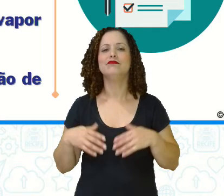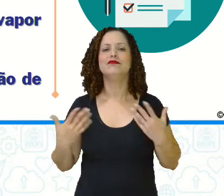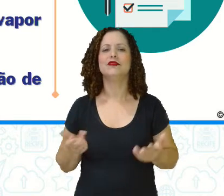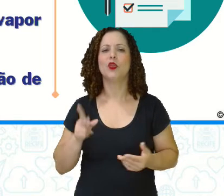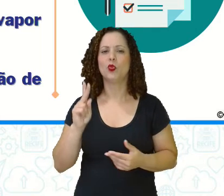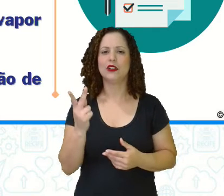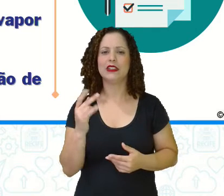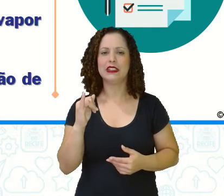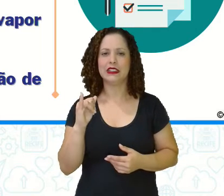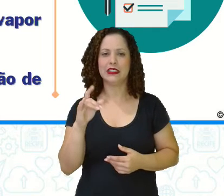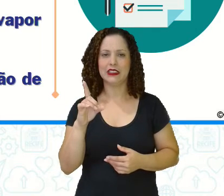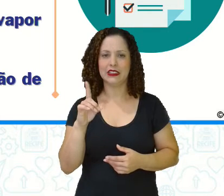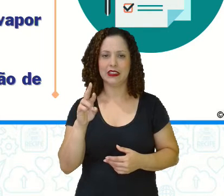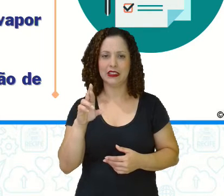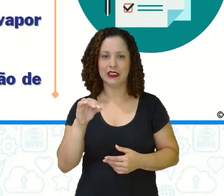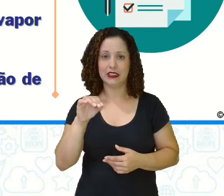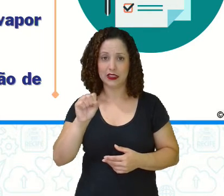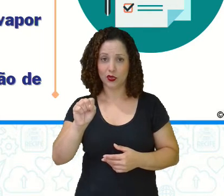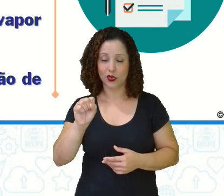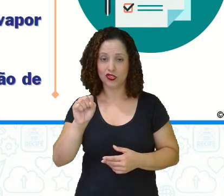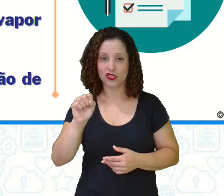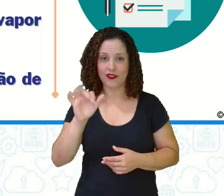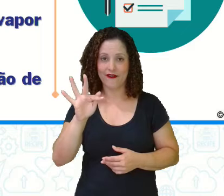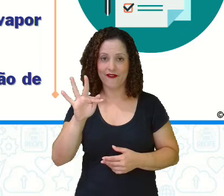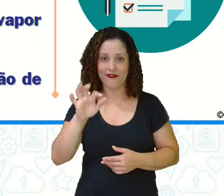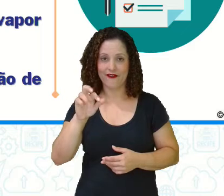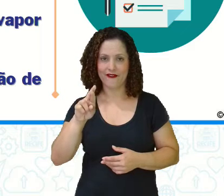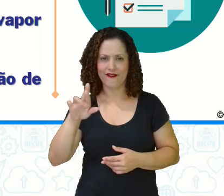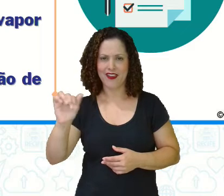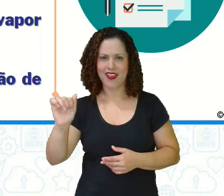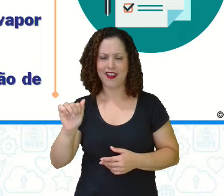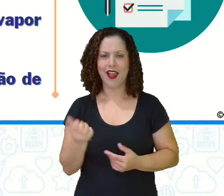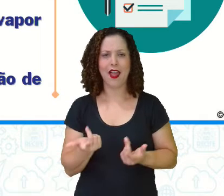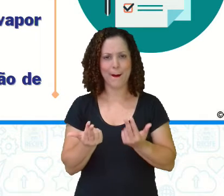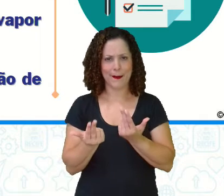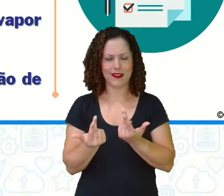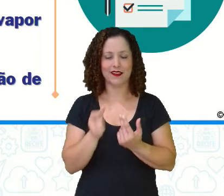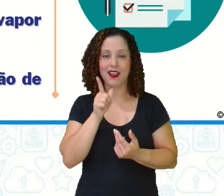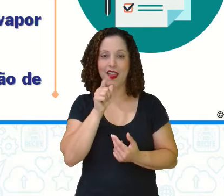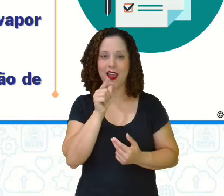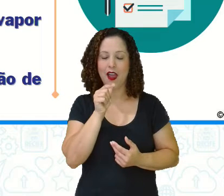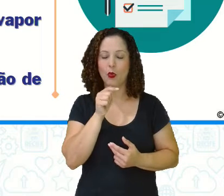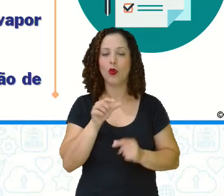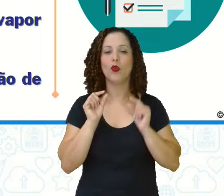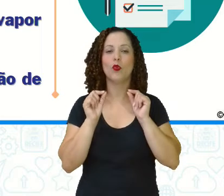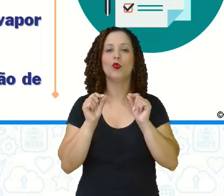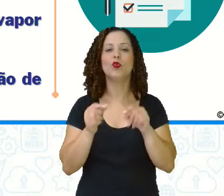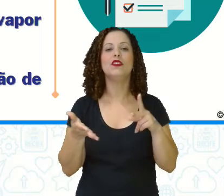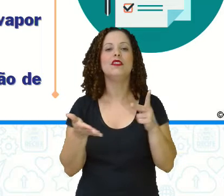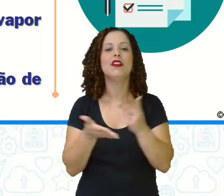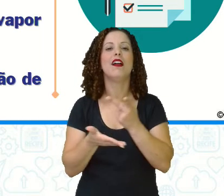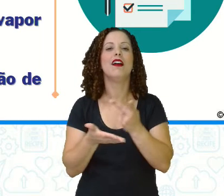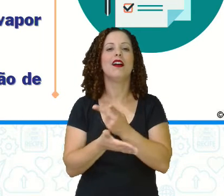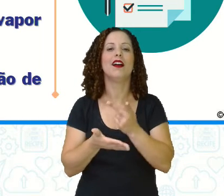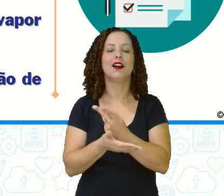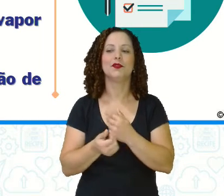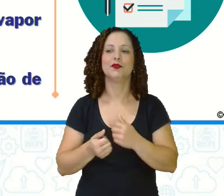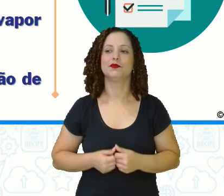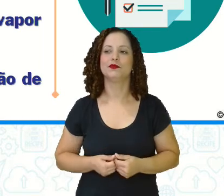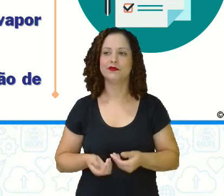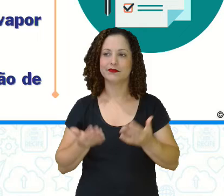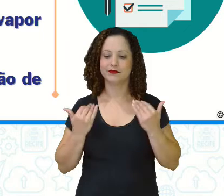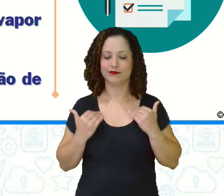hidrosfera. E aí eu já vou dizer, ó, hidrosfera. Ó, hidro, água. Assinale a alternativa incorreta. Vamos começar de